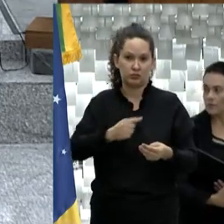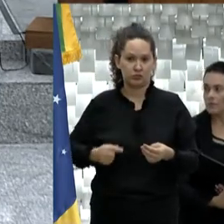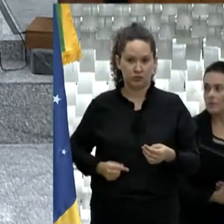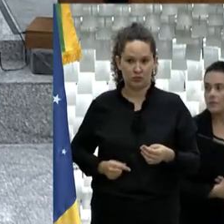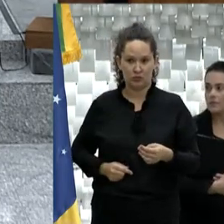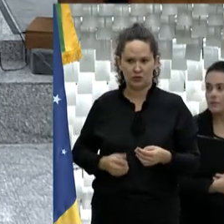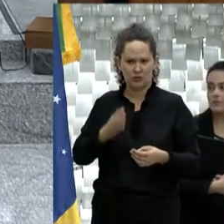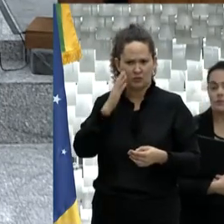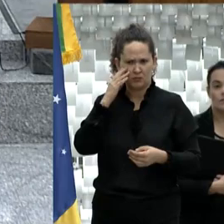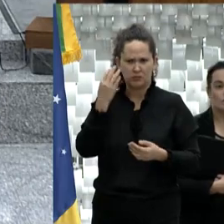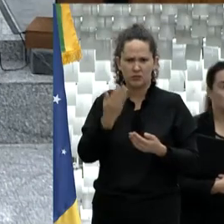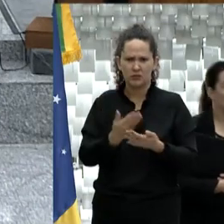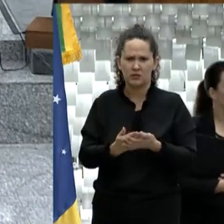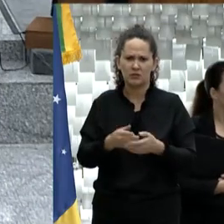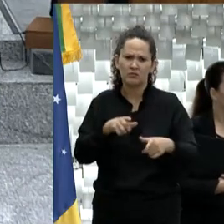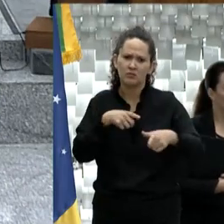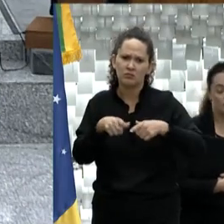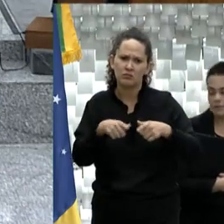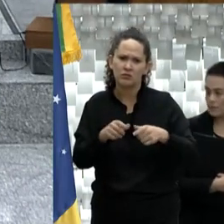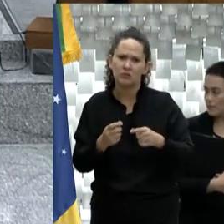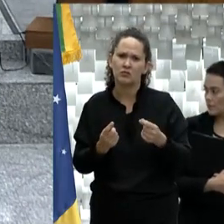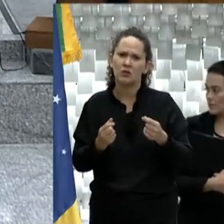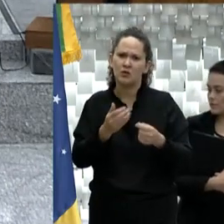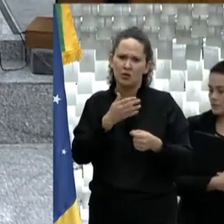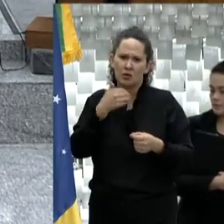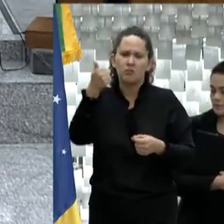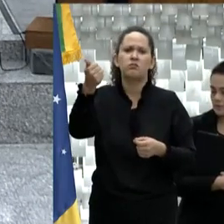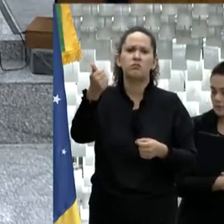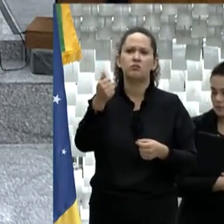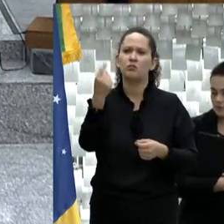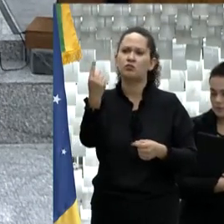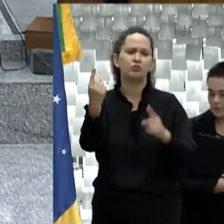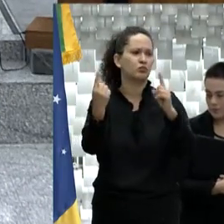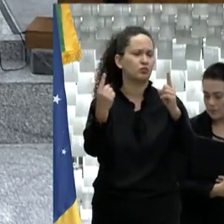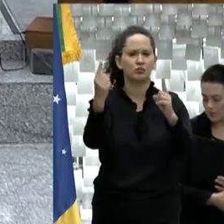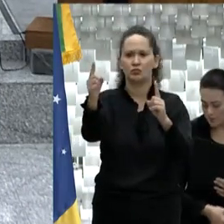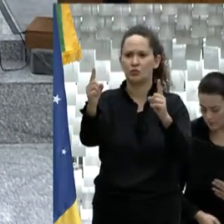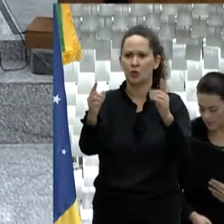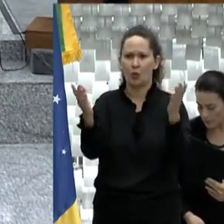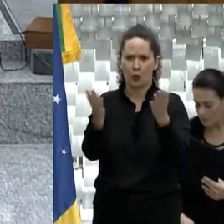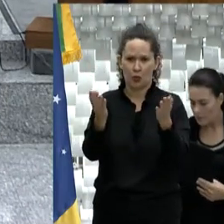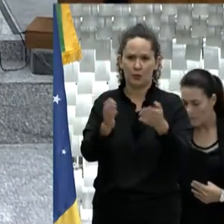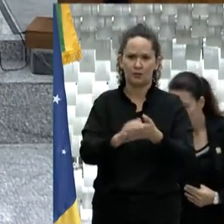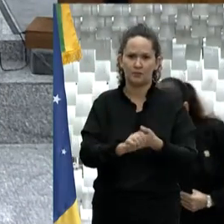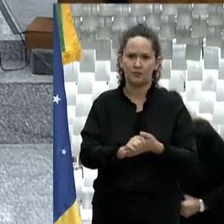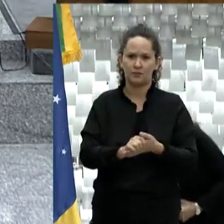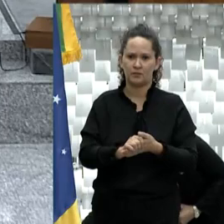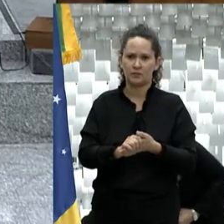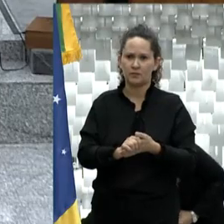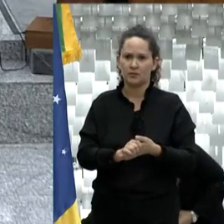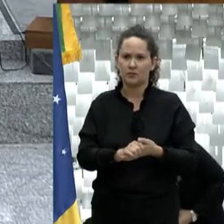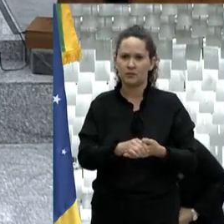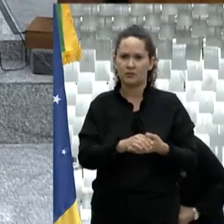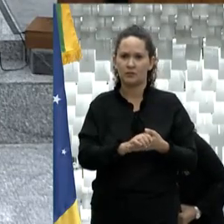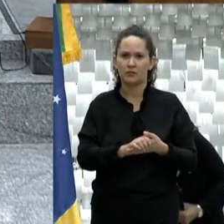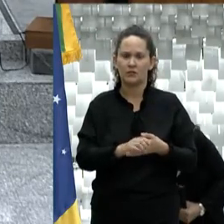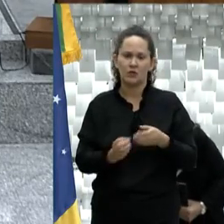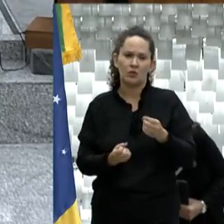o reconhecimento ao trabalho qualificado de cada membro desta Corte, desde sua